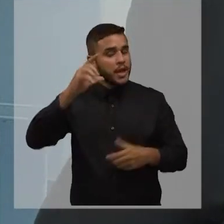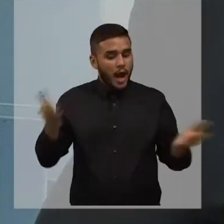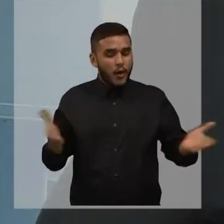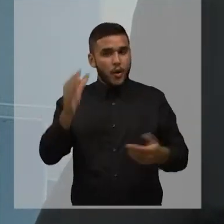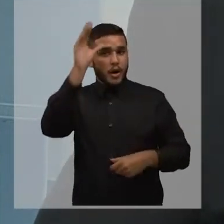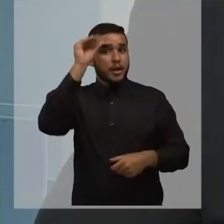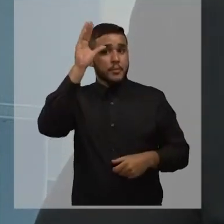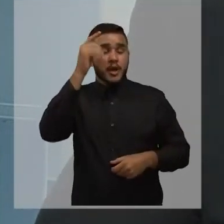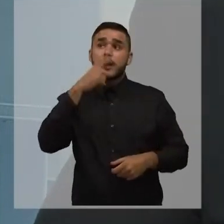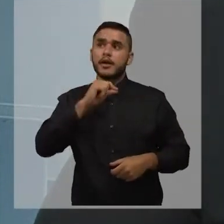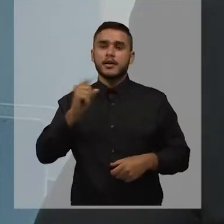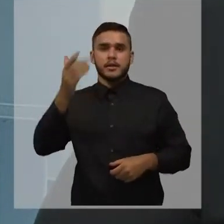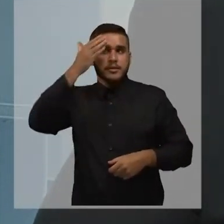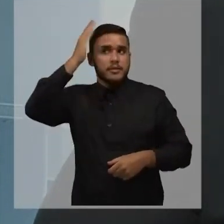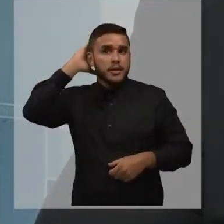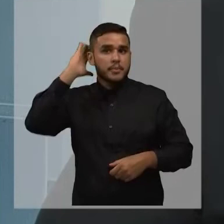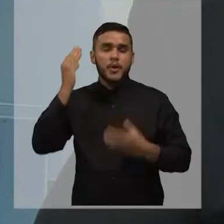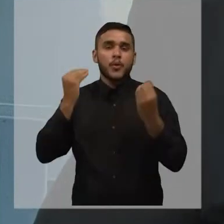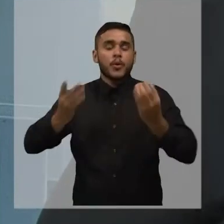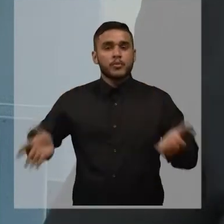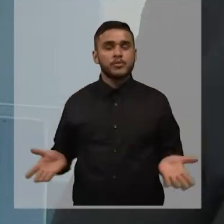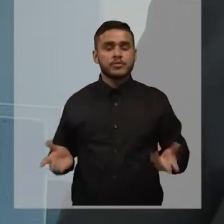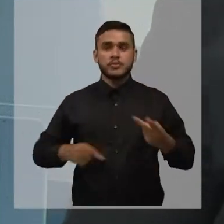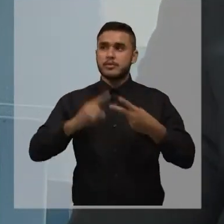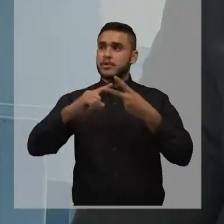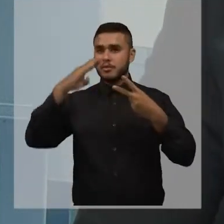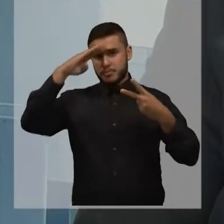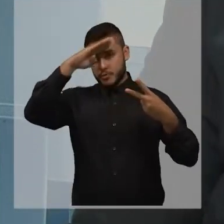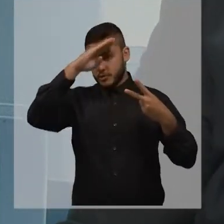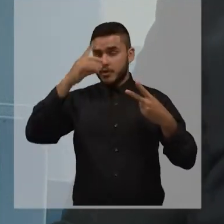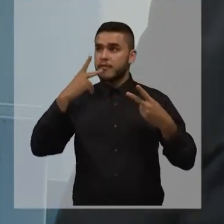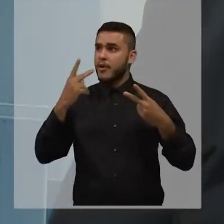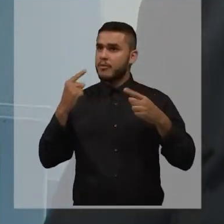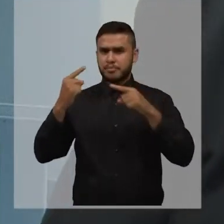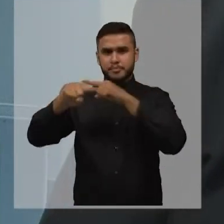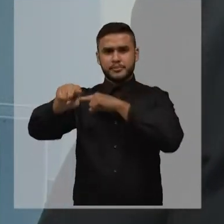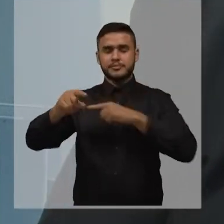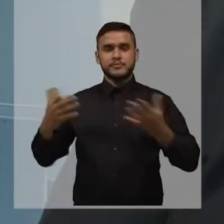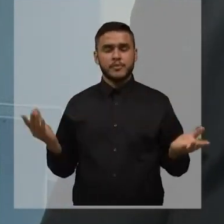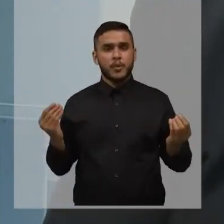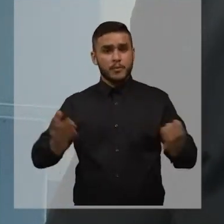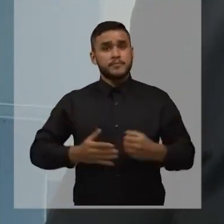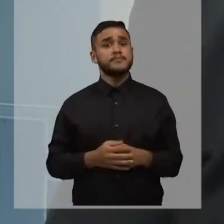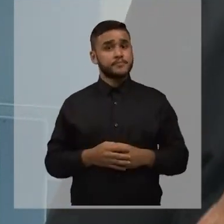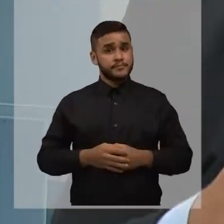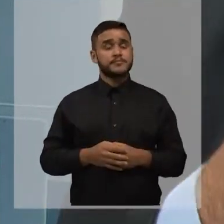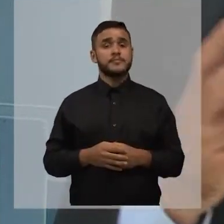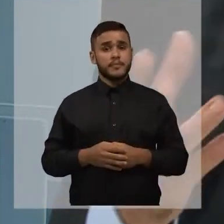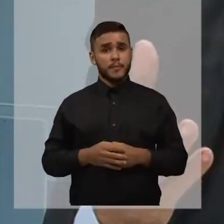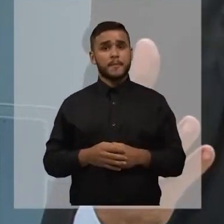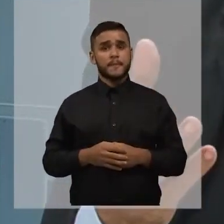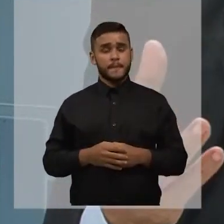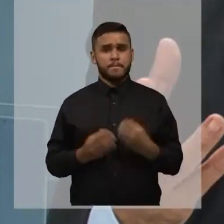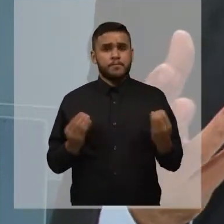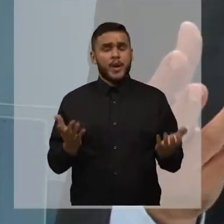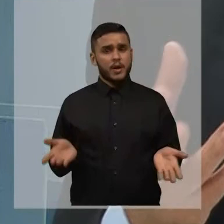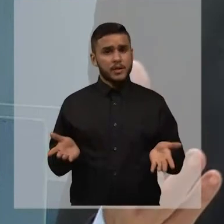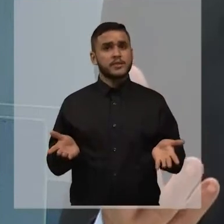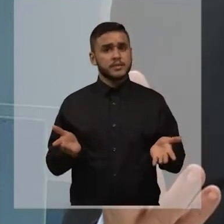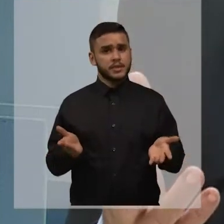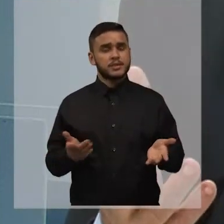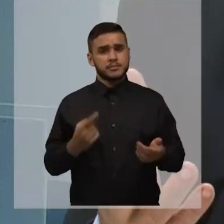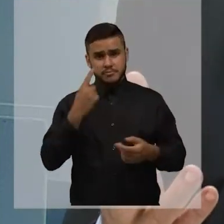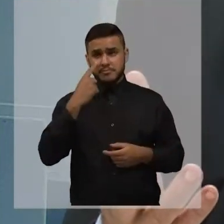antagônico, tudo contra, né, Luiz? 2 governos contra. Então, vocês têm na mão 2 governos contra. uma ação política para